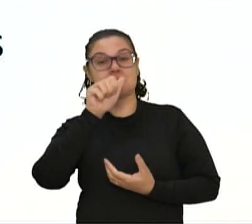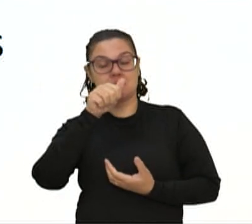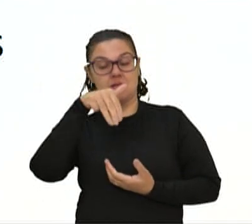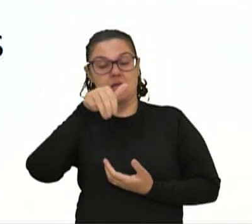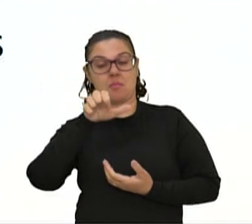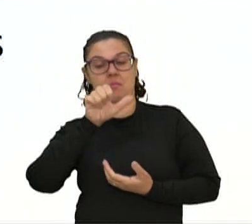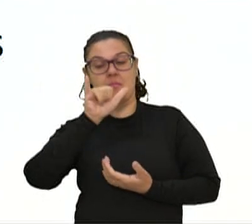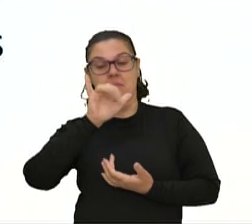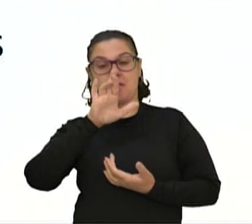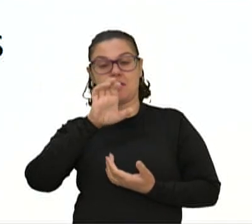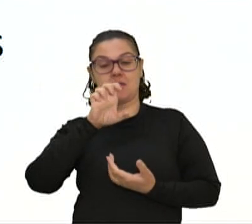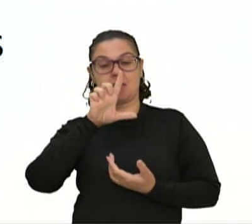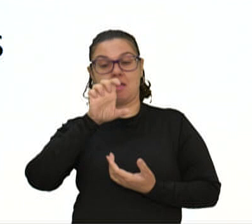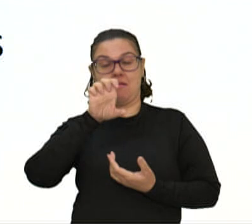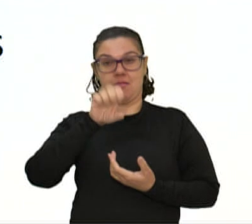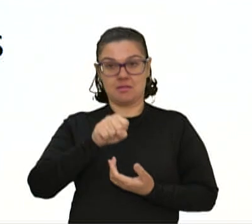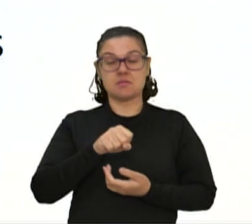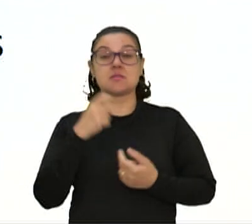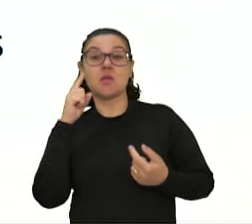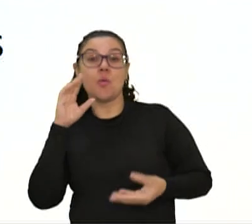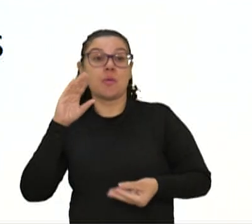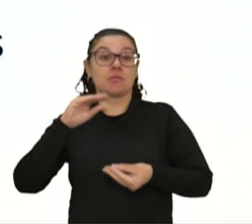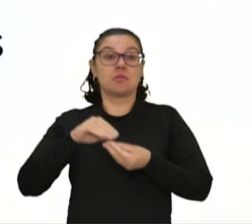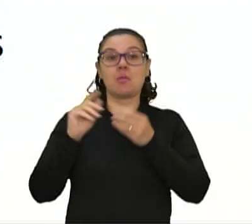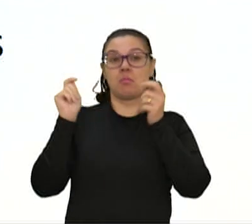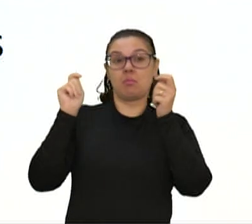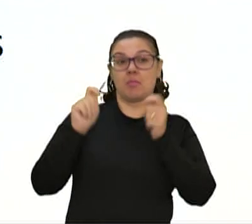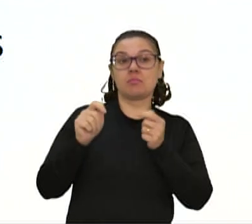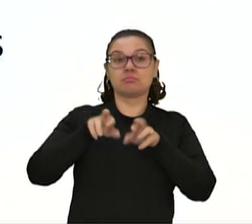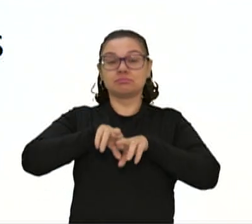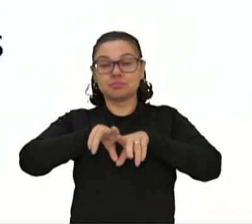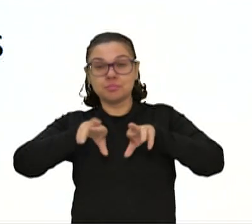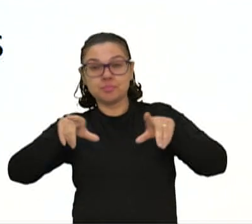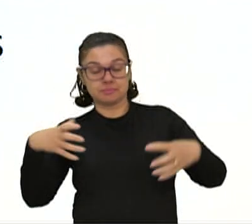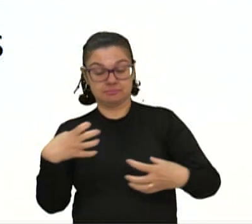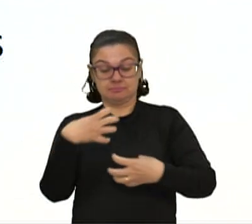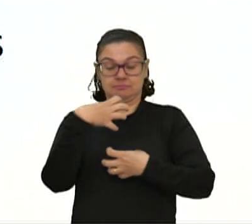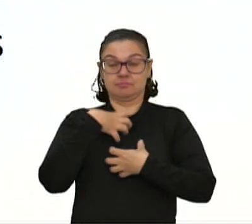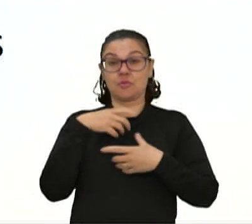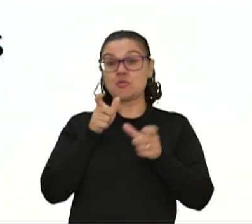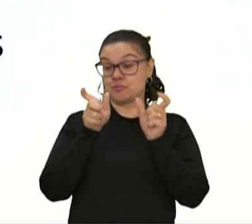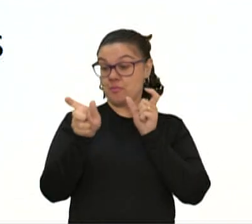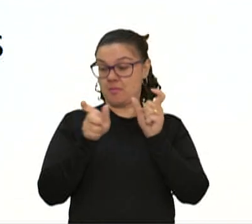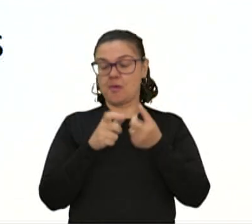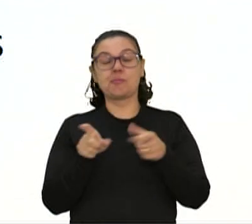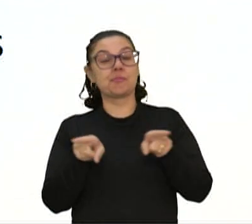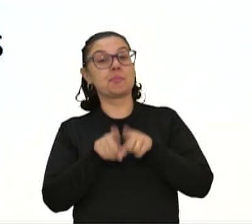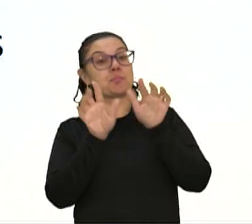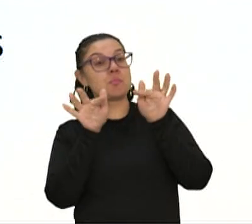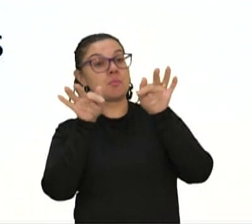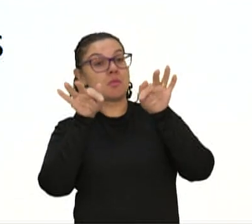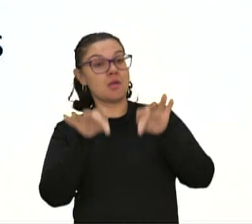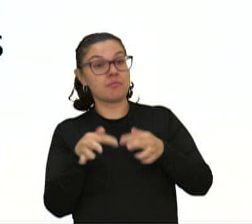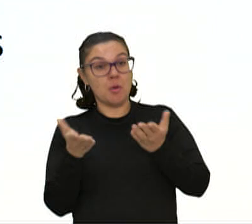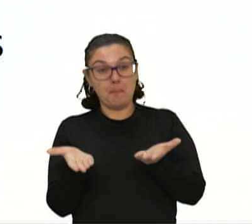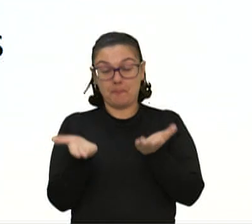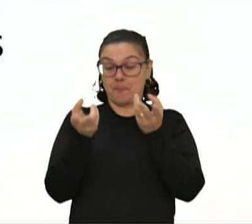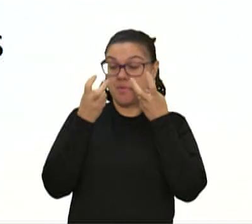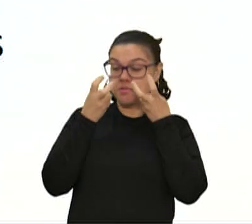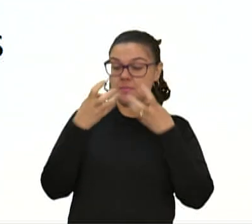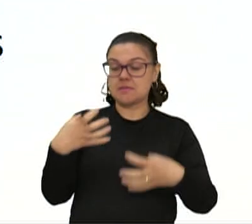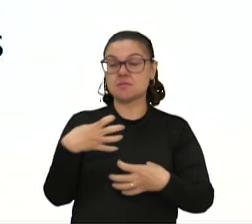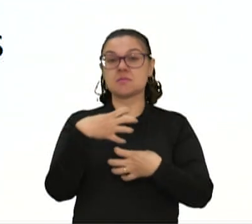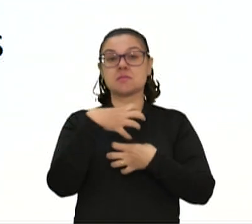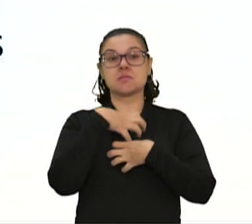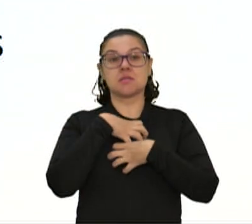Meirelles. Ampliar nossa compreensão sobre as possibilidades de múltiplos sentidos nas palavras. E, finalmente, analisar o efeito de